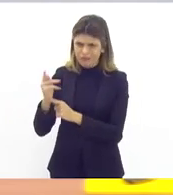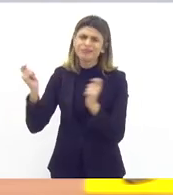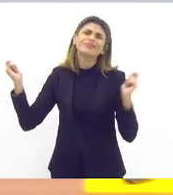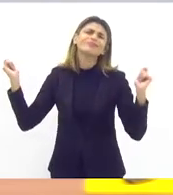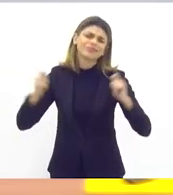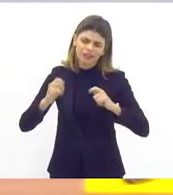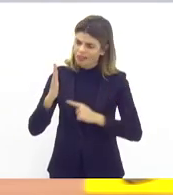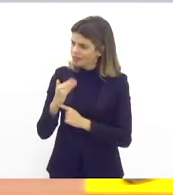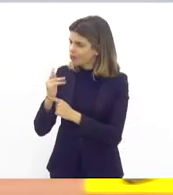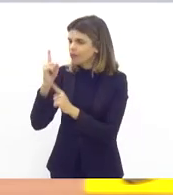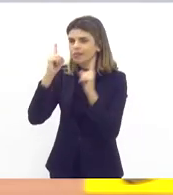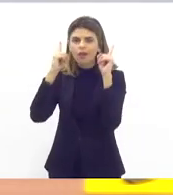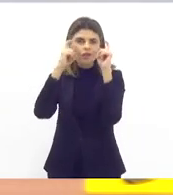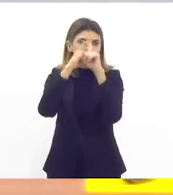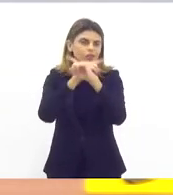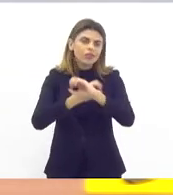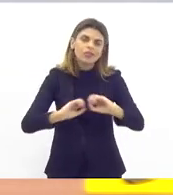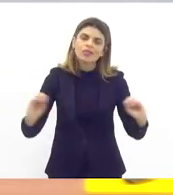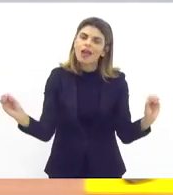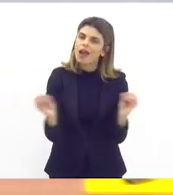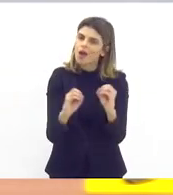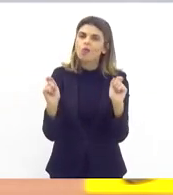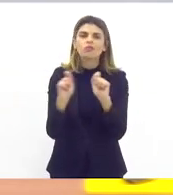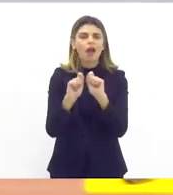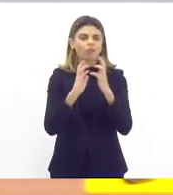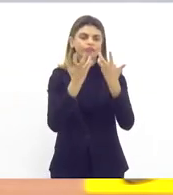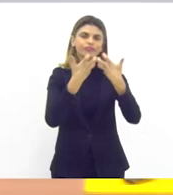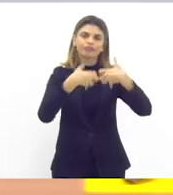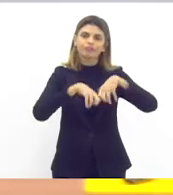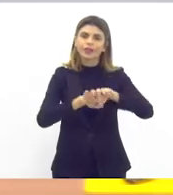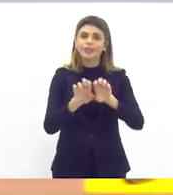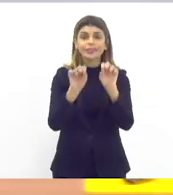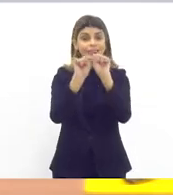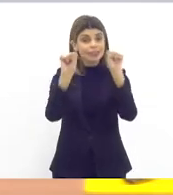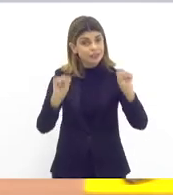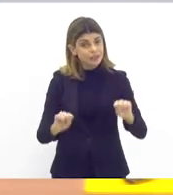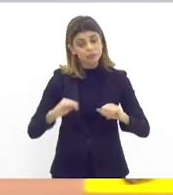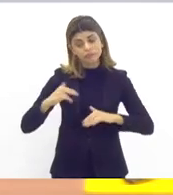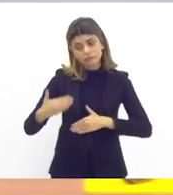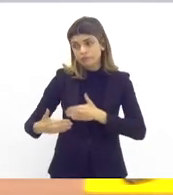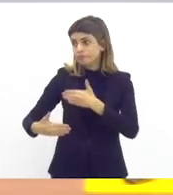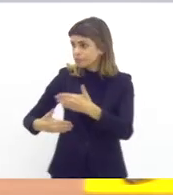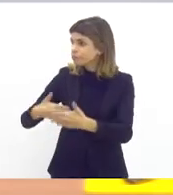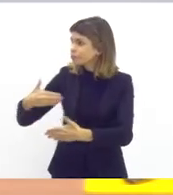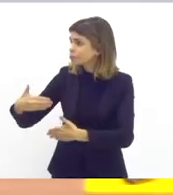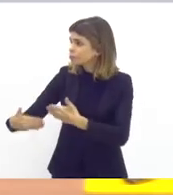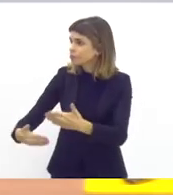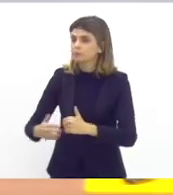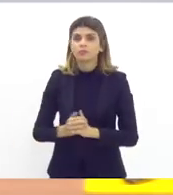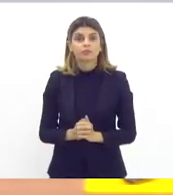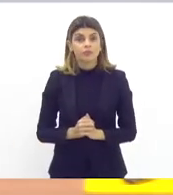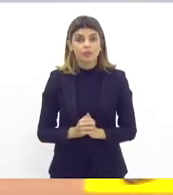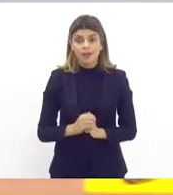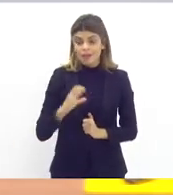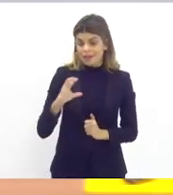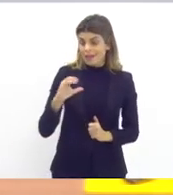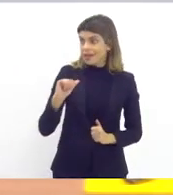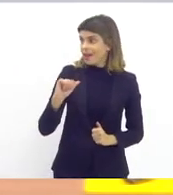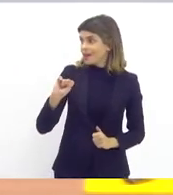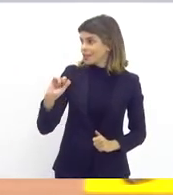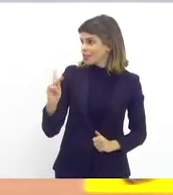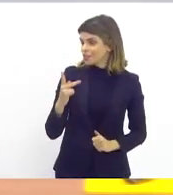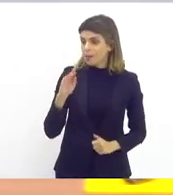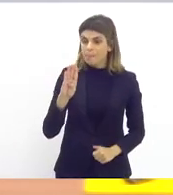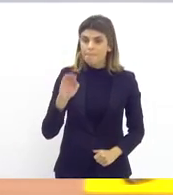tem nenhuma grande dificuldade da gente operar esse sistema. Ele tem a grande vantagem que ele é progressivo. O cashback, na verdade, desonera